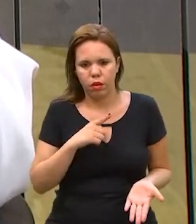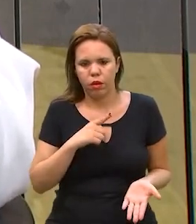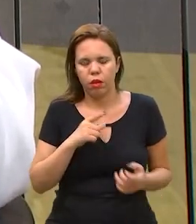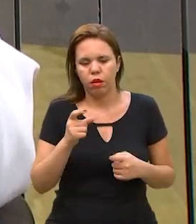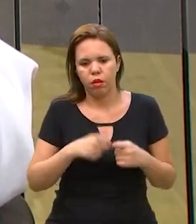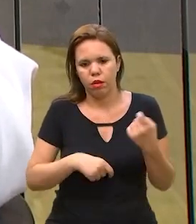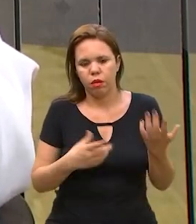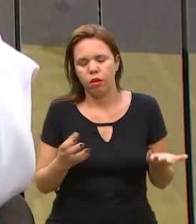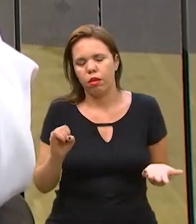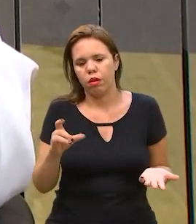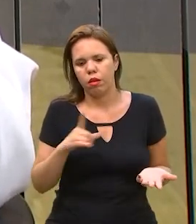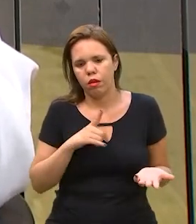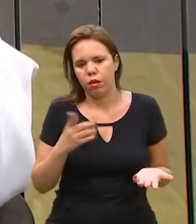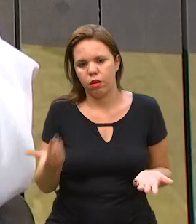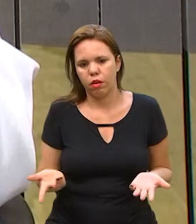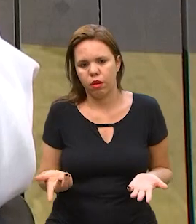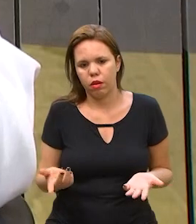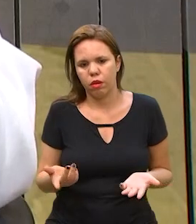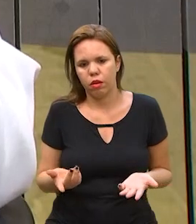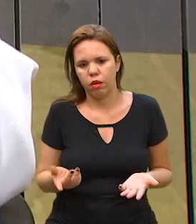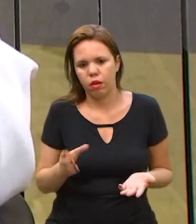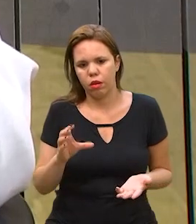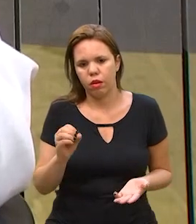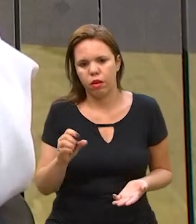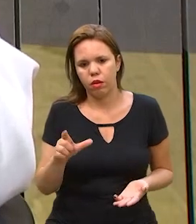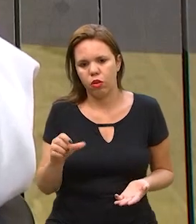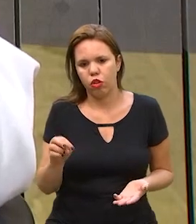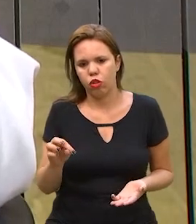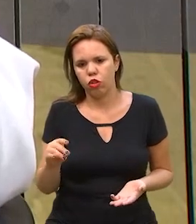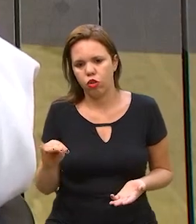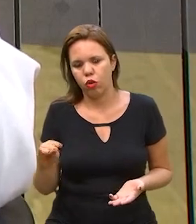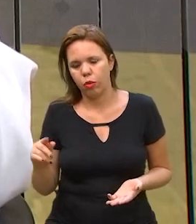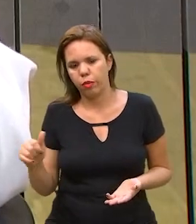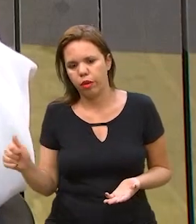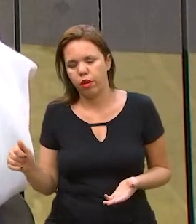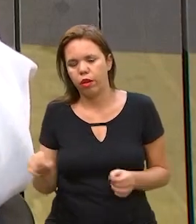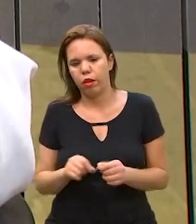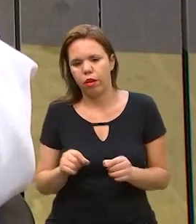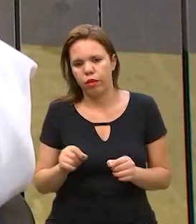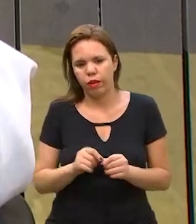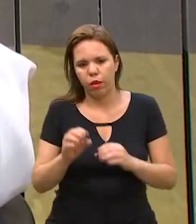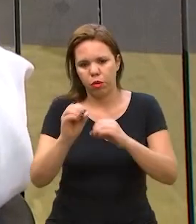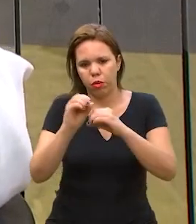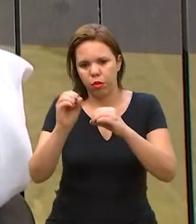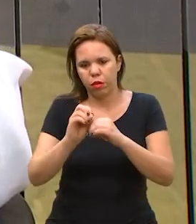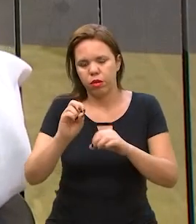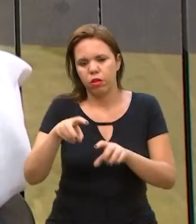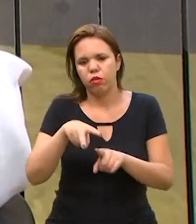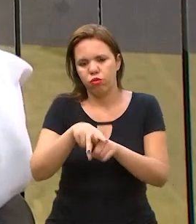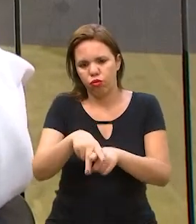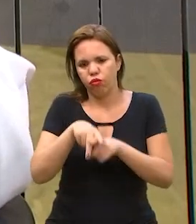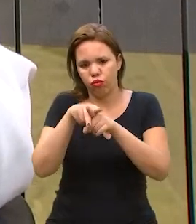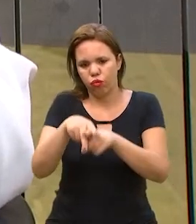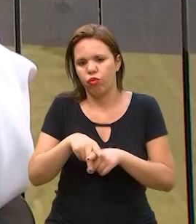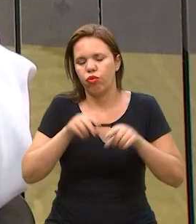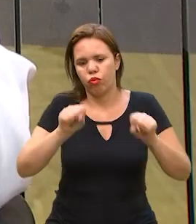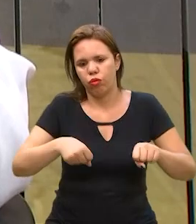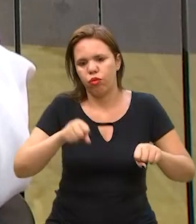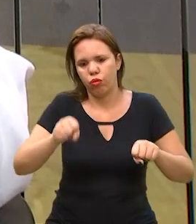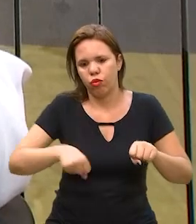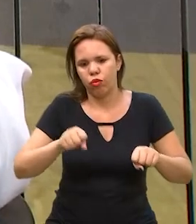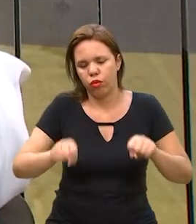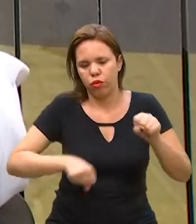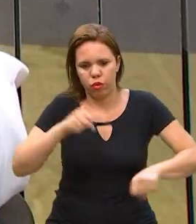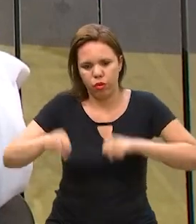relação sexual, se ele fez colonoscopia, se ele fez biópsia de próstata, se ele andou a cavalo, se ele andou de moto.